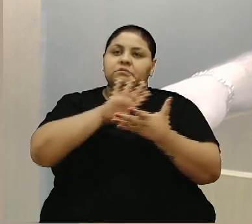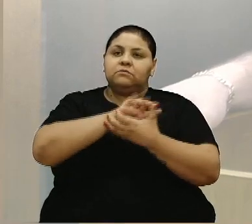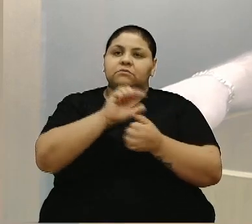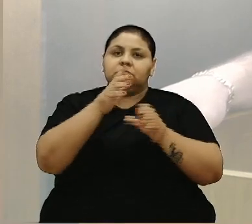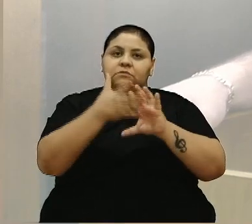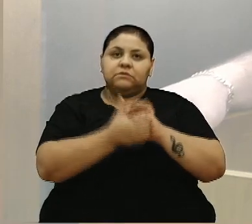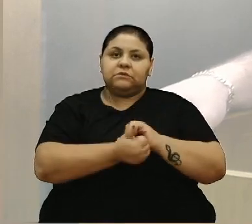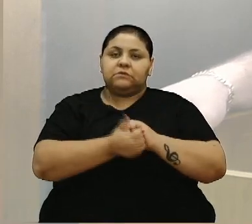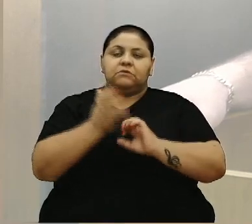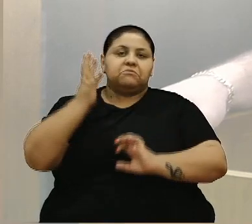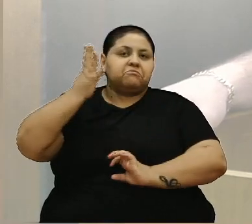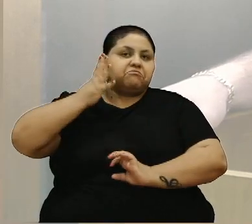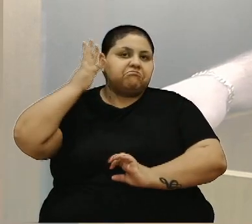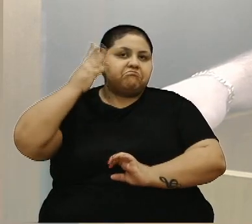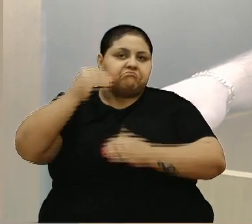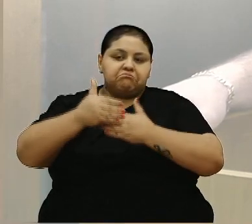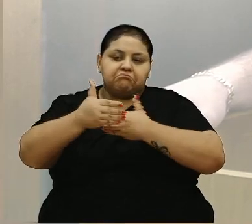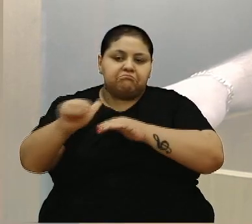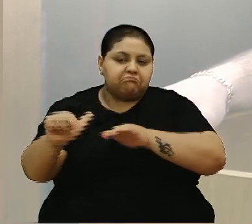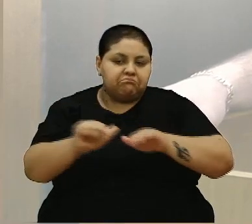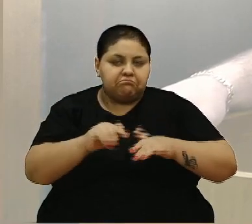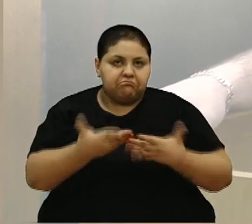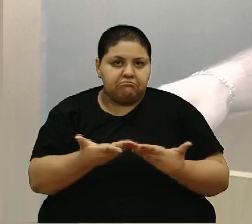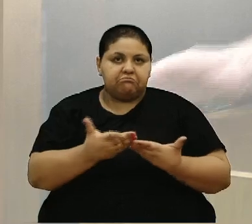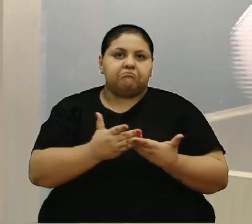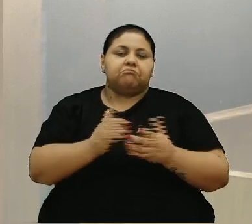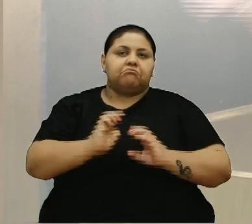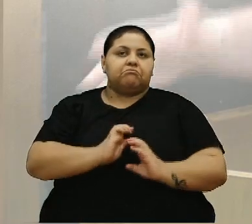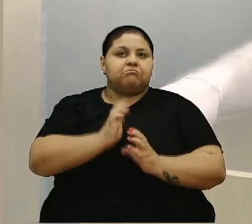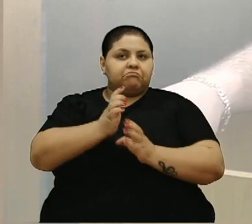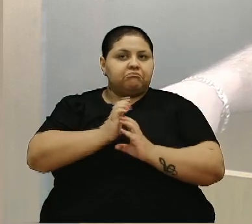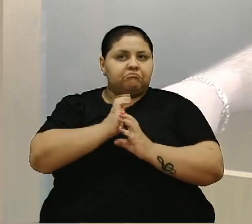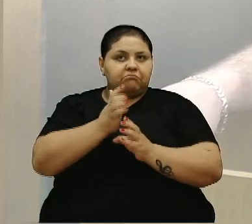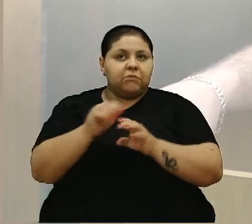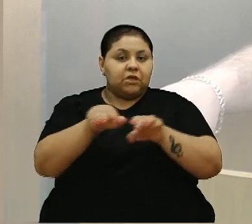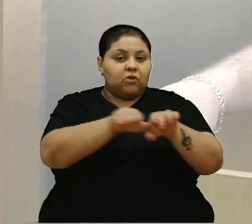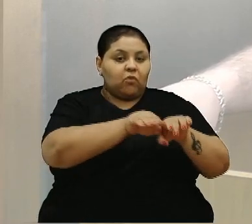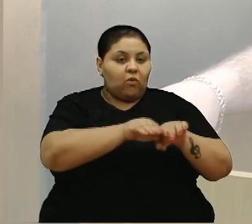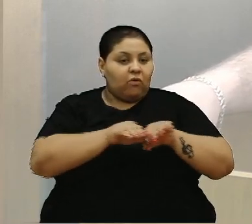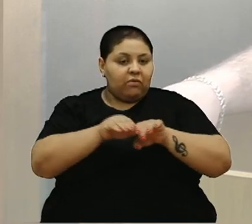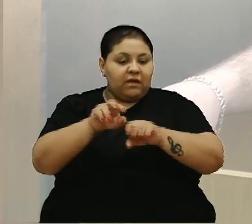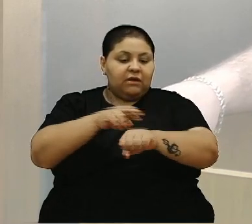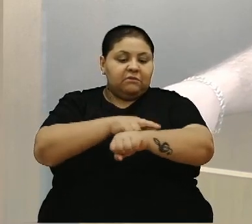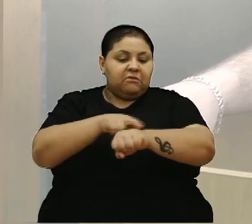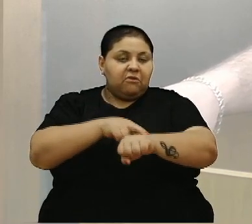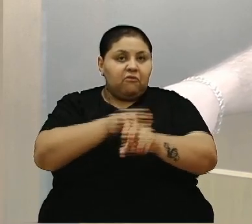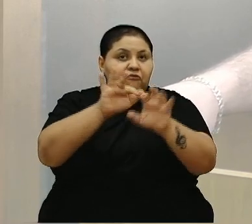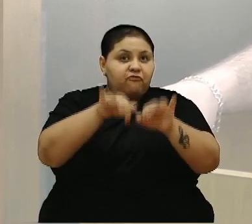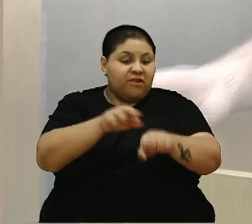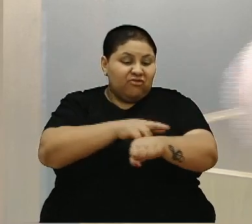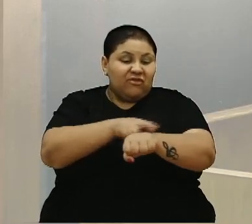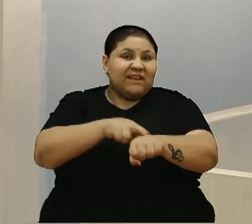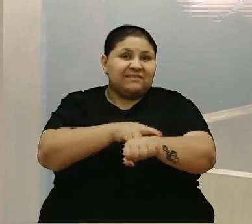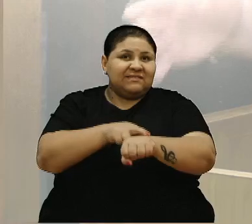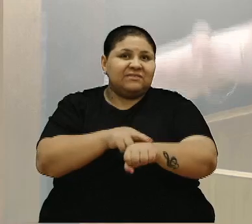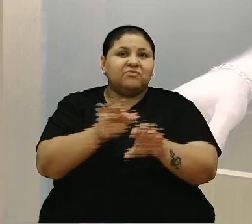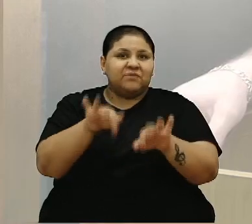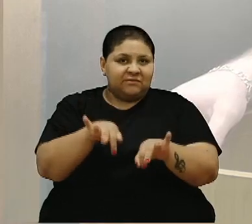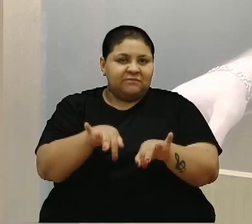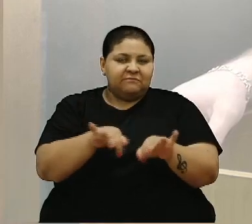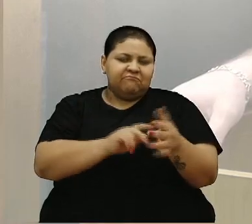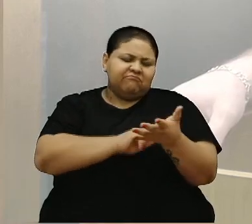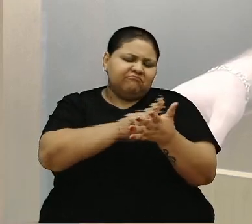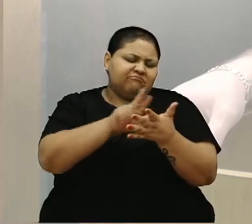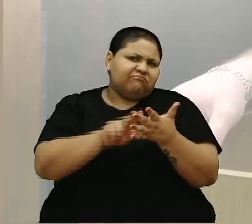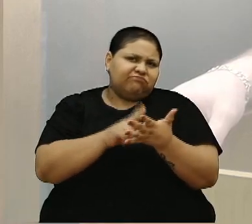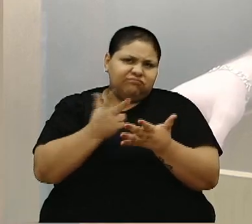debates e palestras durante essa semana sobre empreendedorismo, sobre igualdade racial, sobre combate ao racismo, enfim, dentre tantas